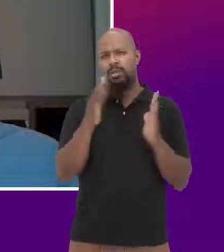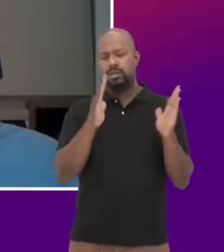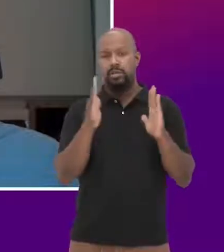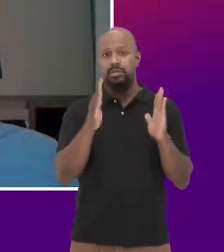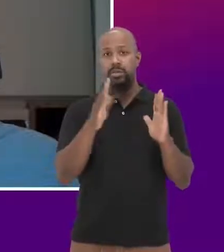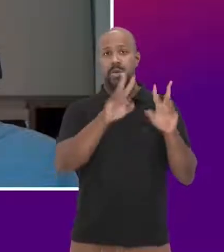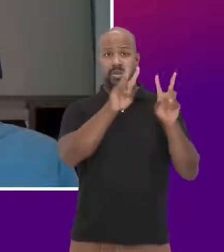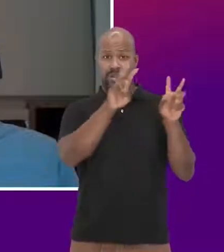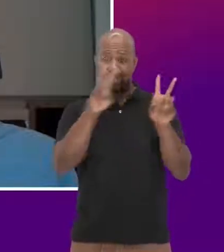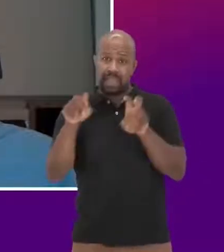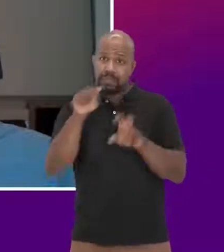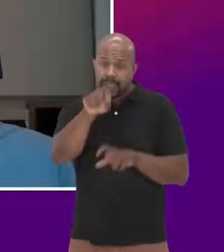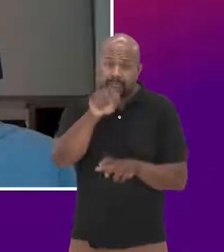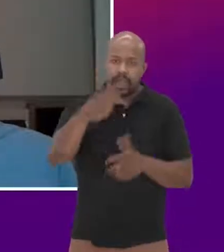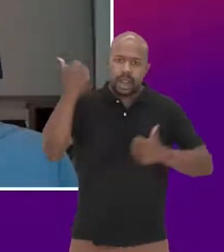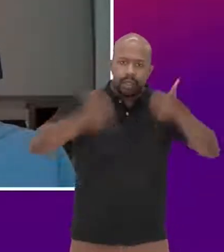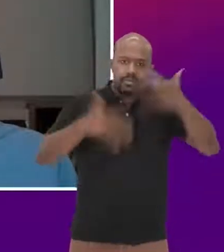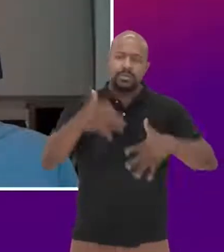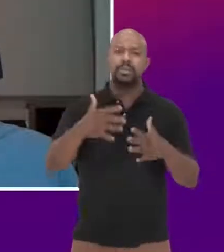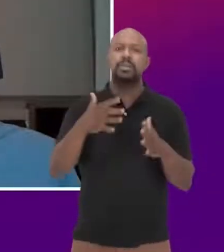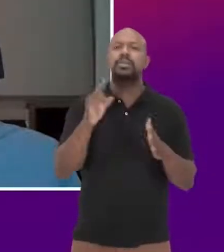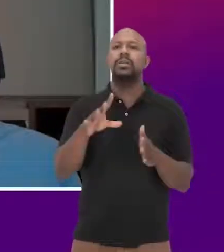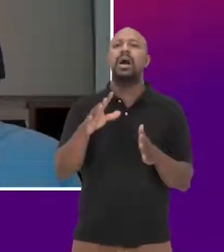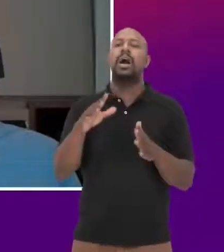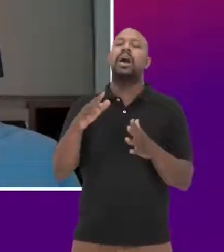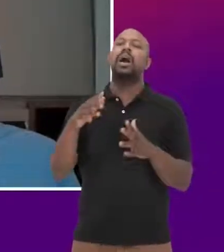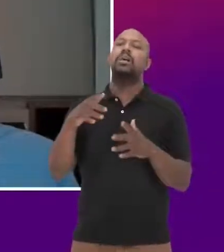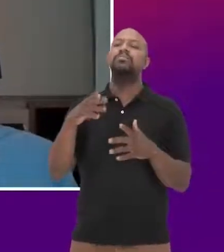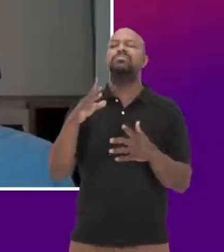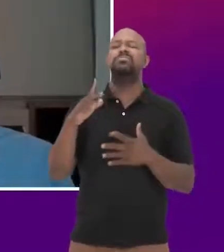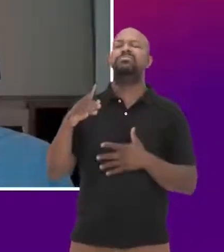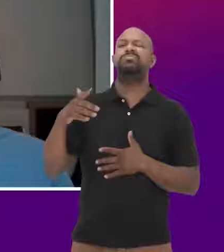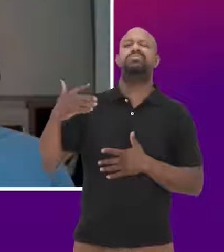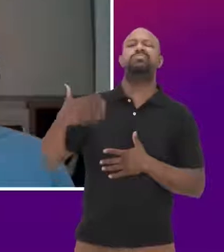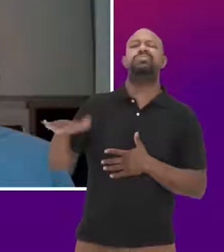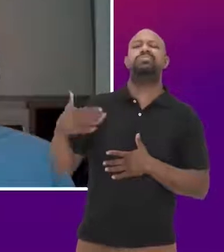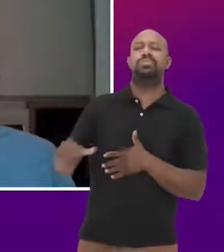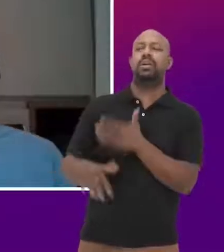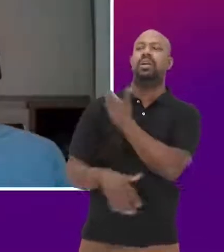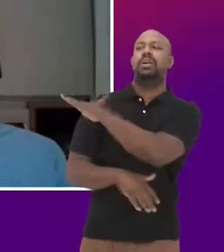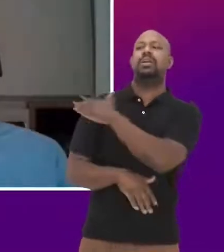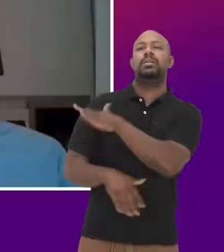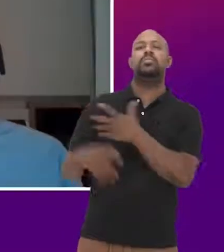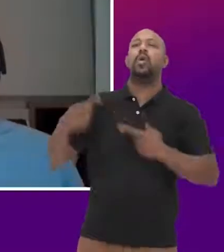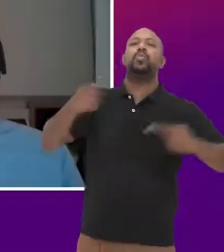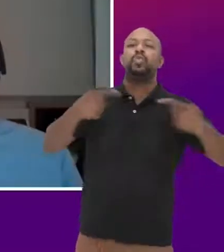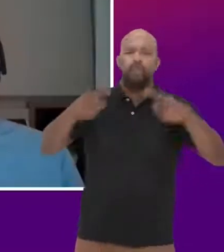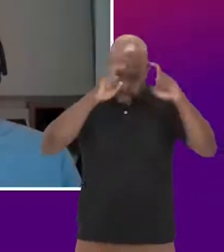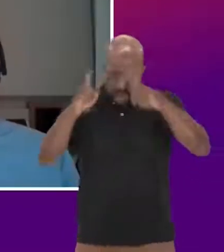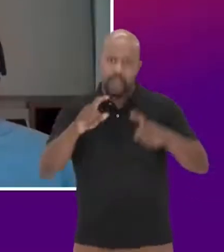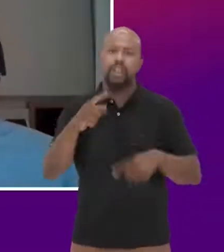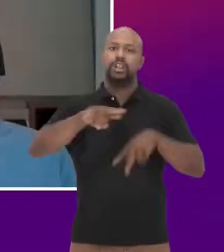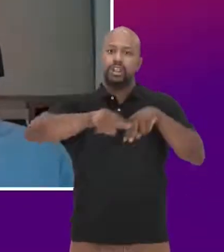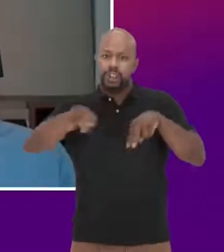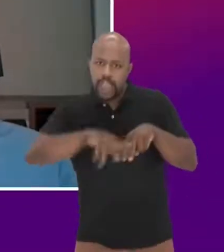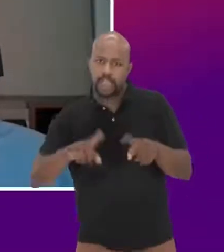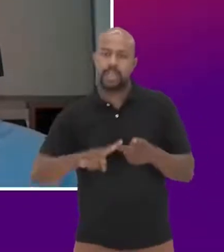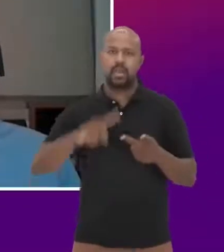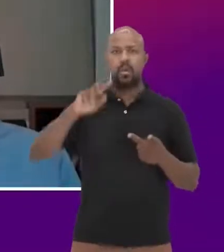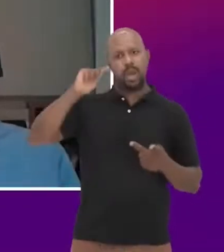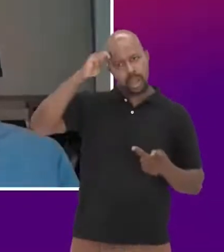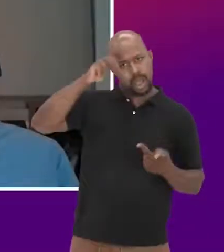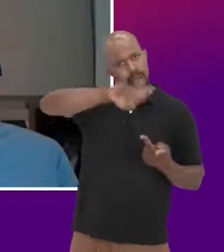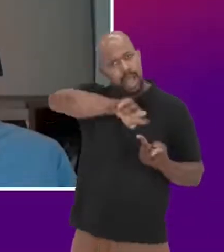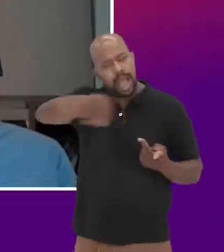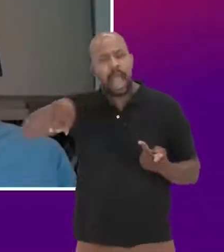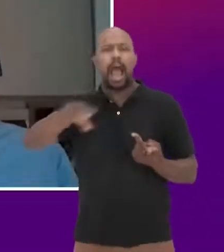temas abordados pela Elaine passavam ao largo, quer dizer, não se discutia a questão de gênero, não se discutia a questão racial, não